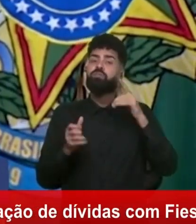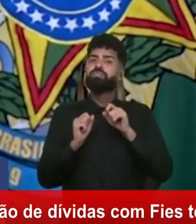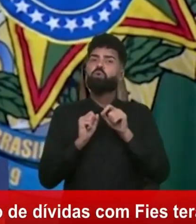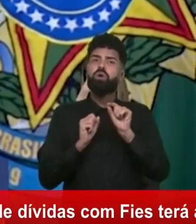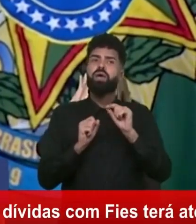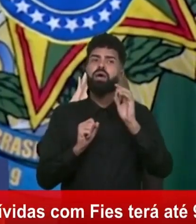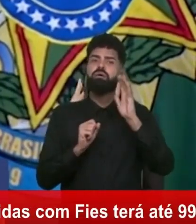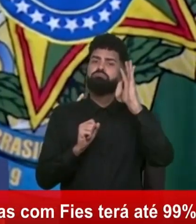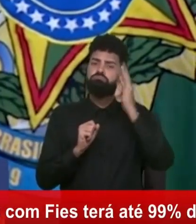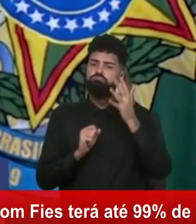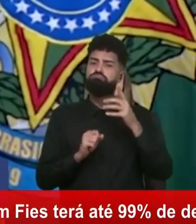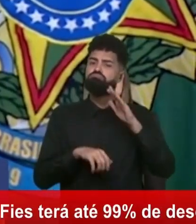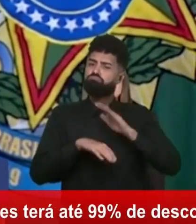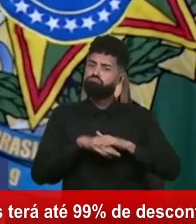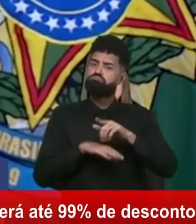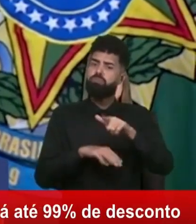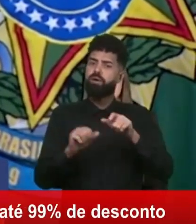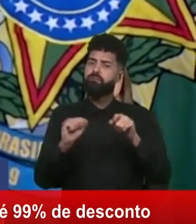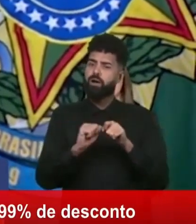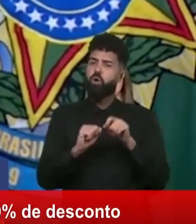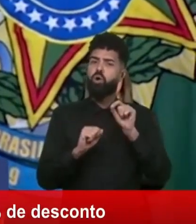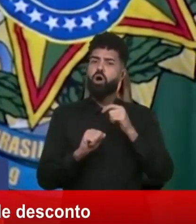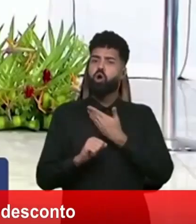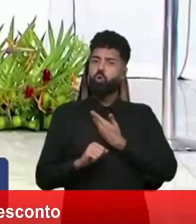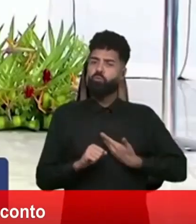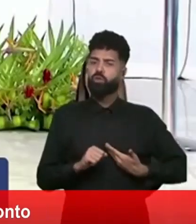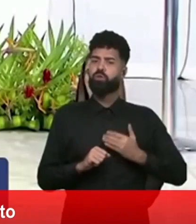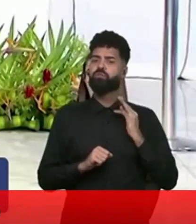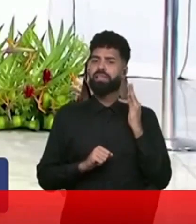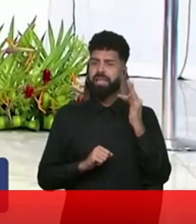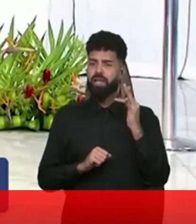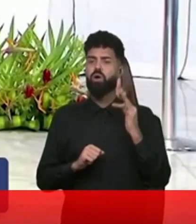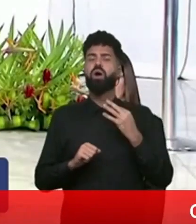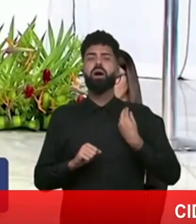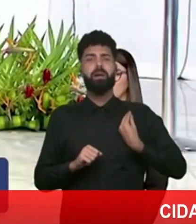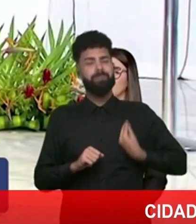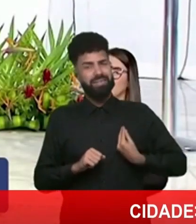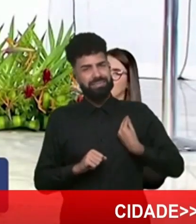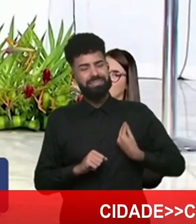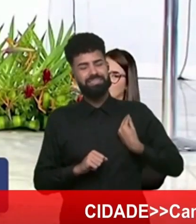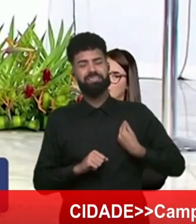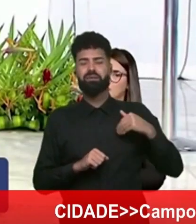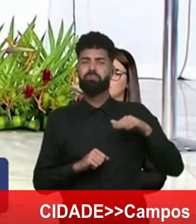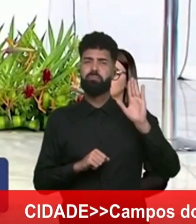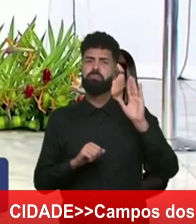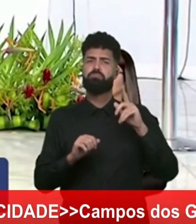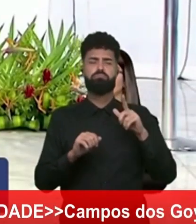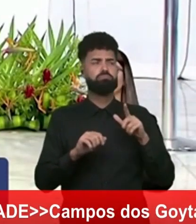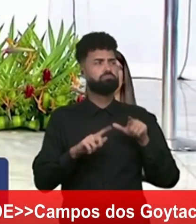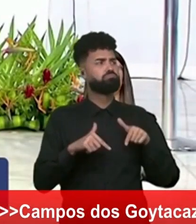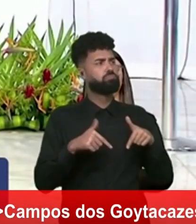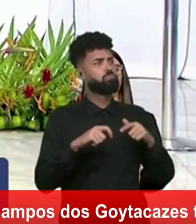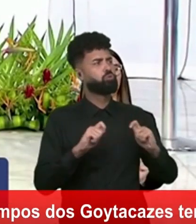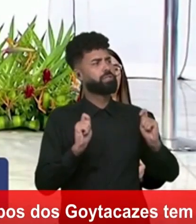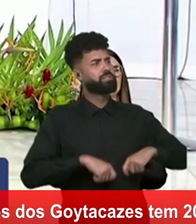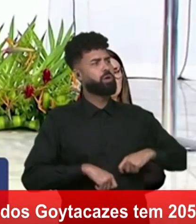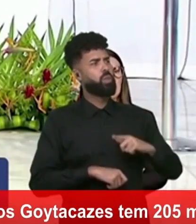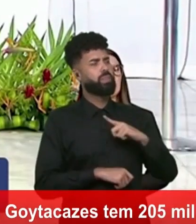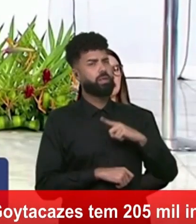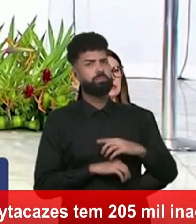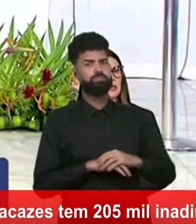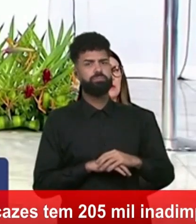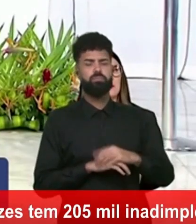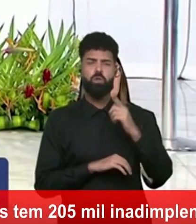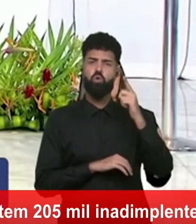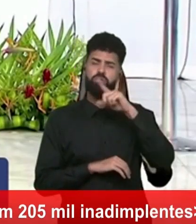uma decisão, fazendo com que o governo federal participe ativamente com todo o potencial que ele tem para